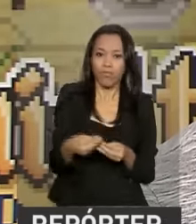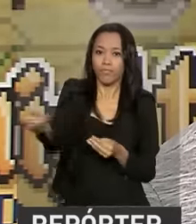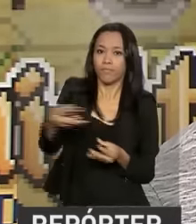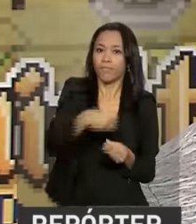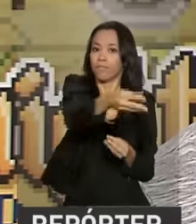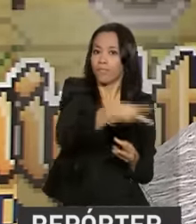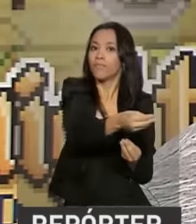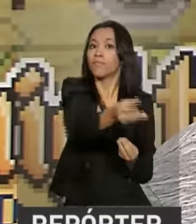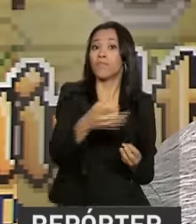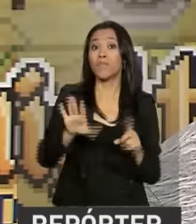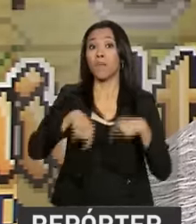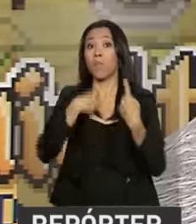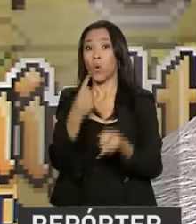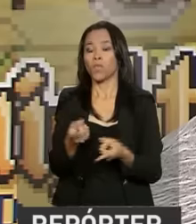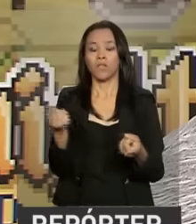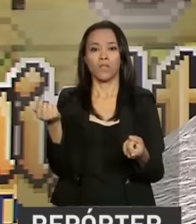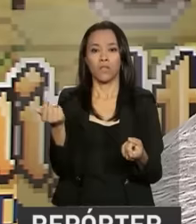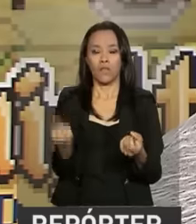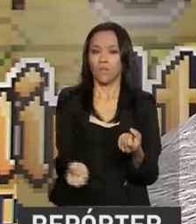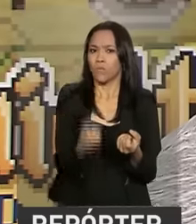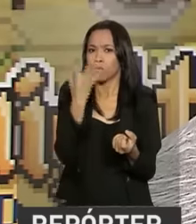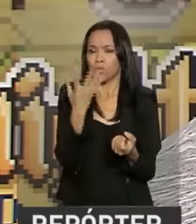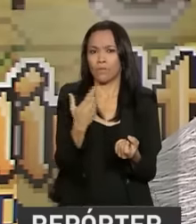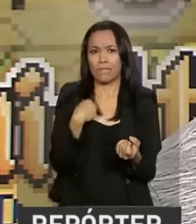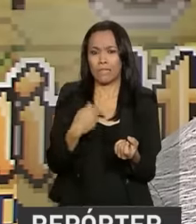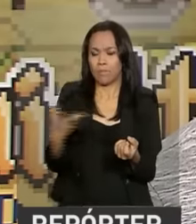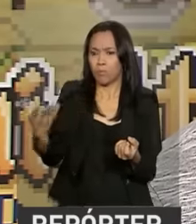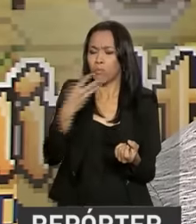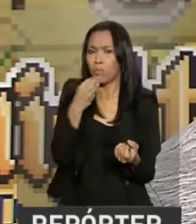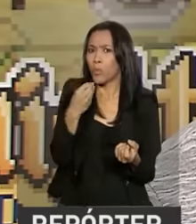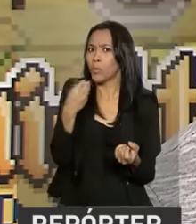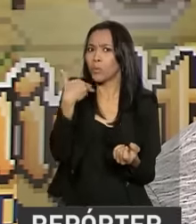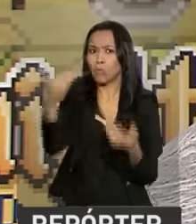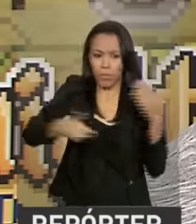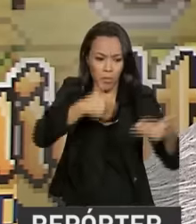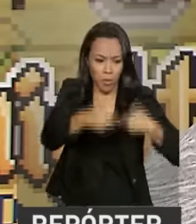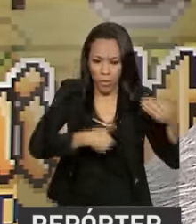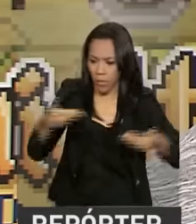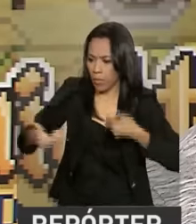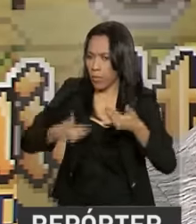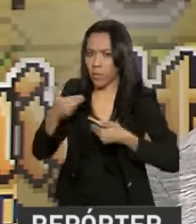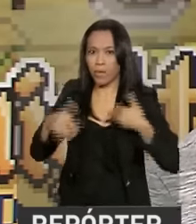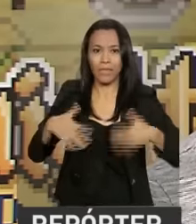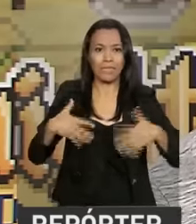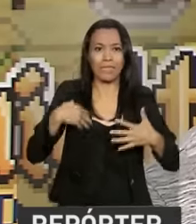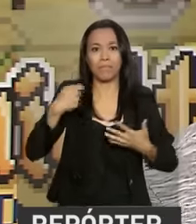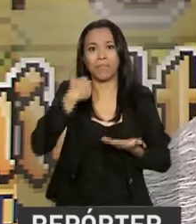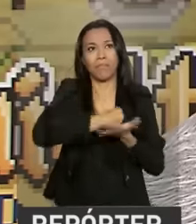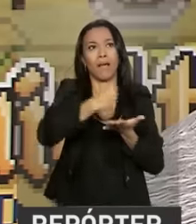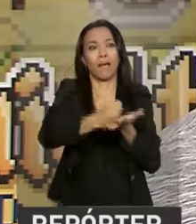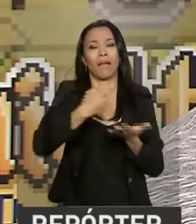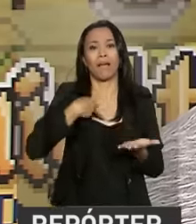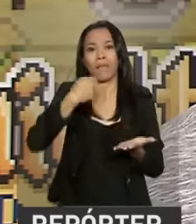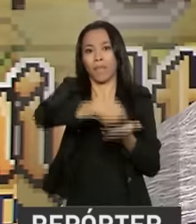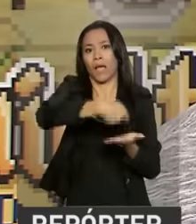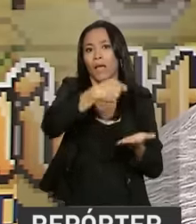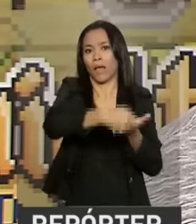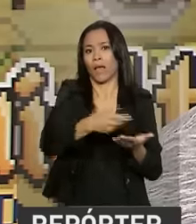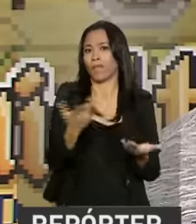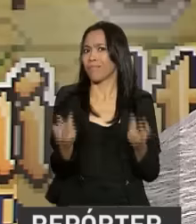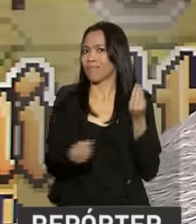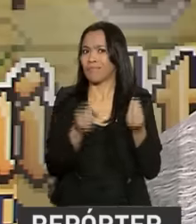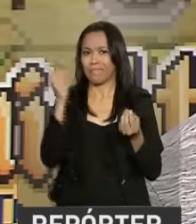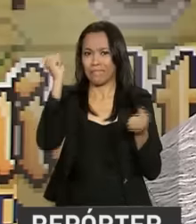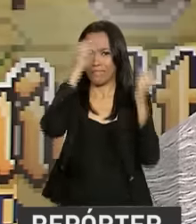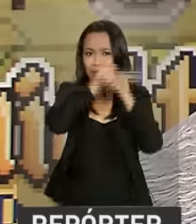que a gente não tava conseguindo ah suprir todo a tudo que a gente precisava pagar né os nossos funcionários coisas assim então a